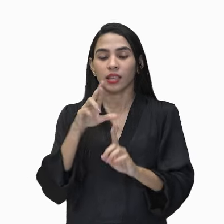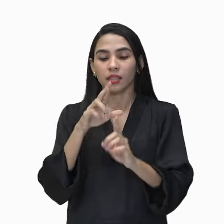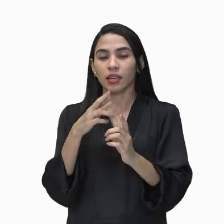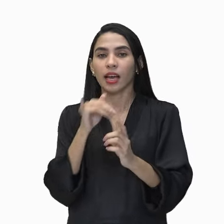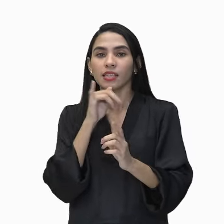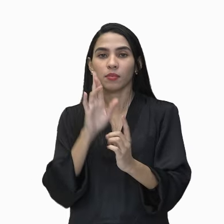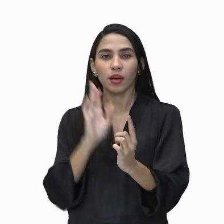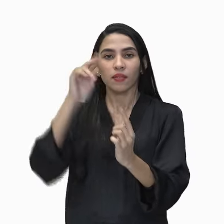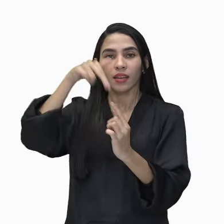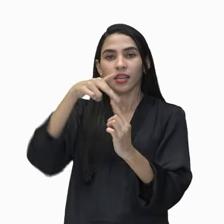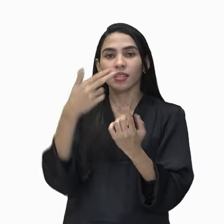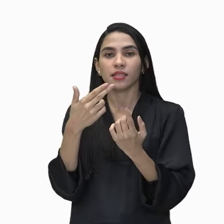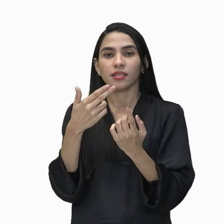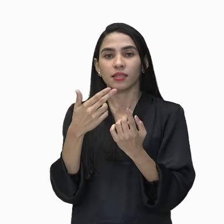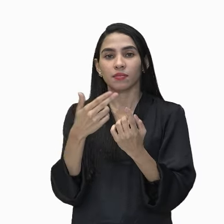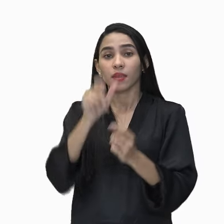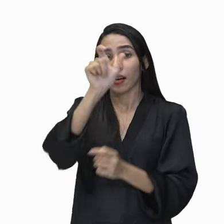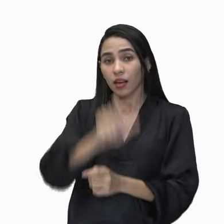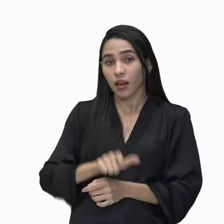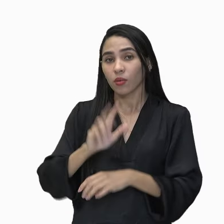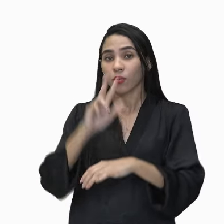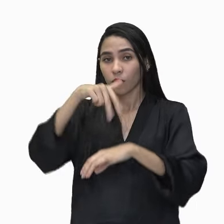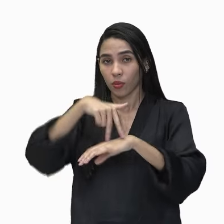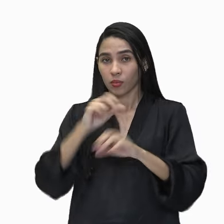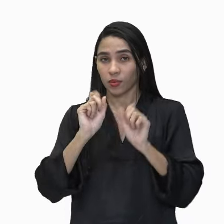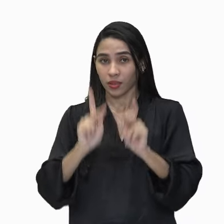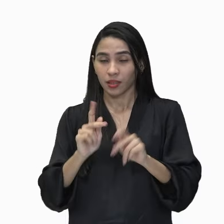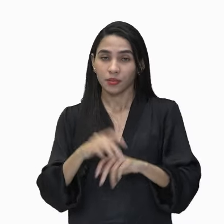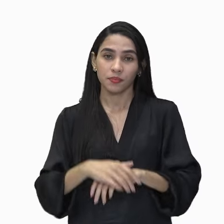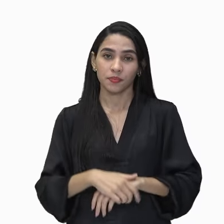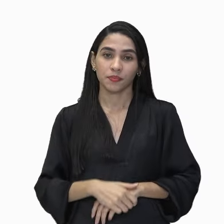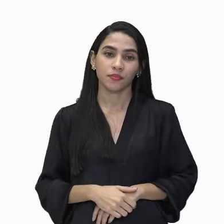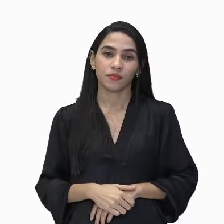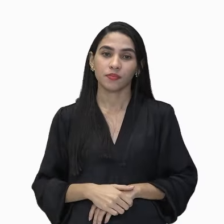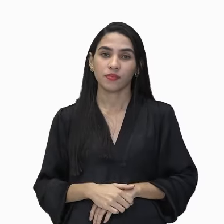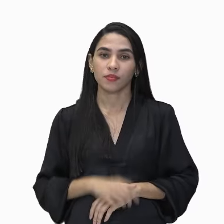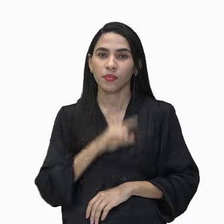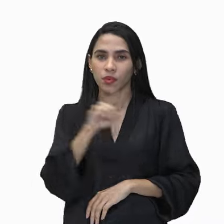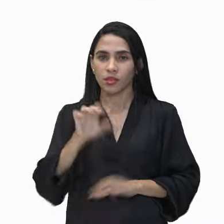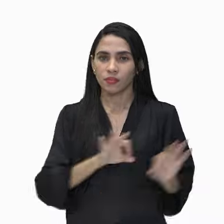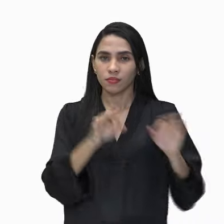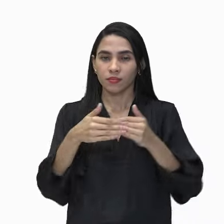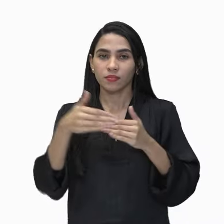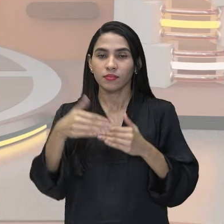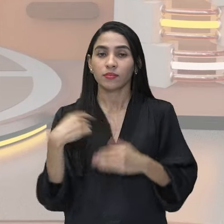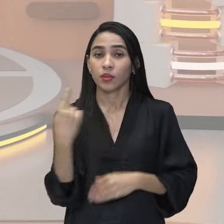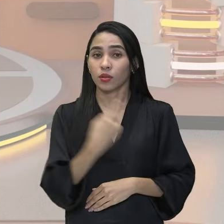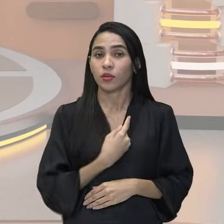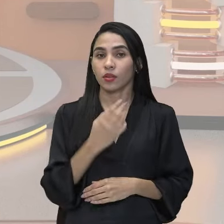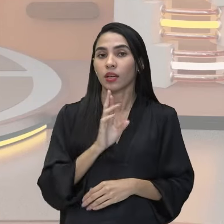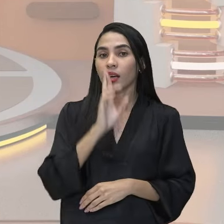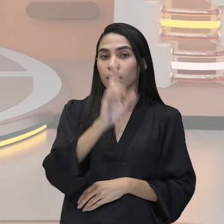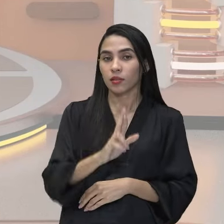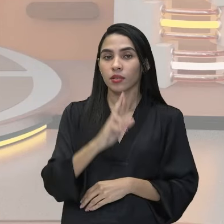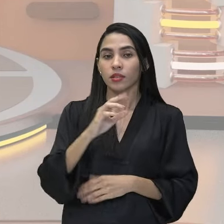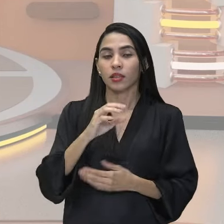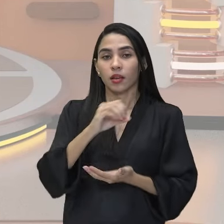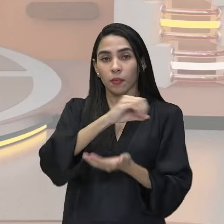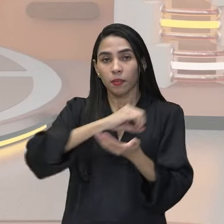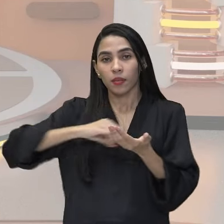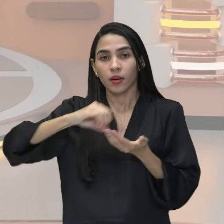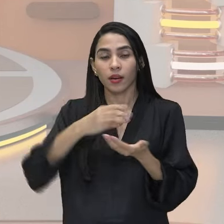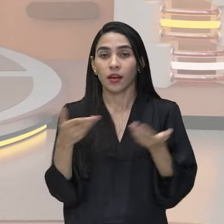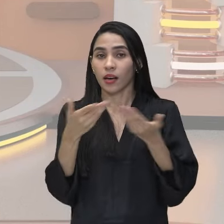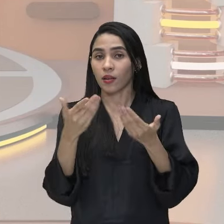homem e não o contrário. Perfeito, então? Estão conseguindo acompanhar? Nós falamos da resposta cosmológica, agora